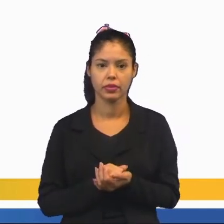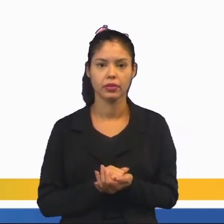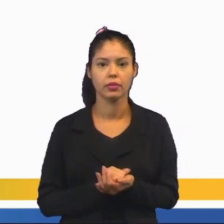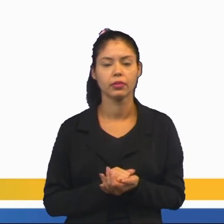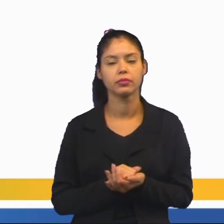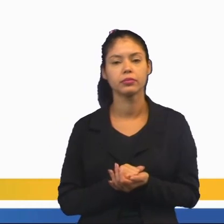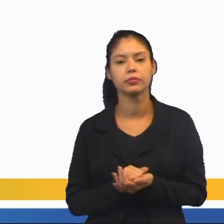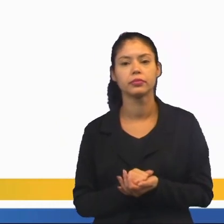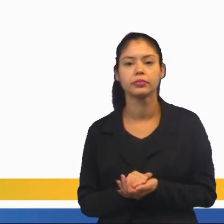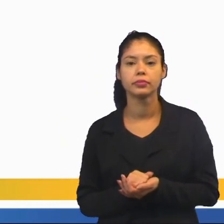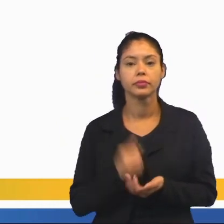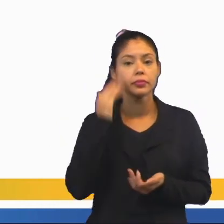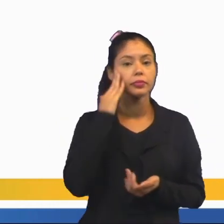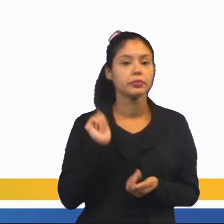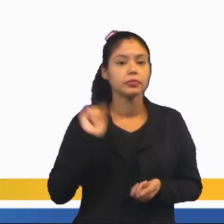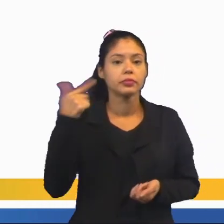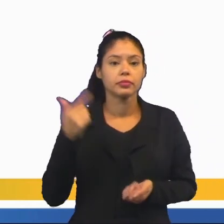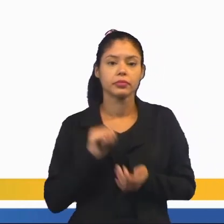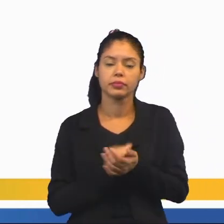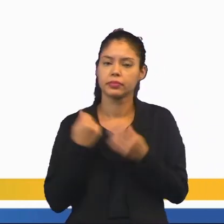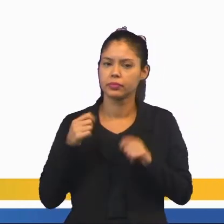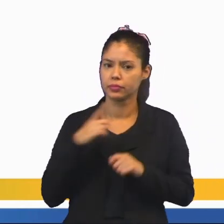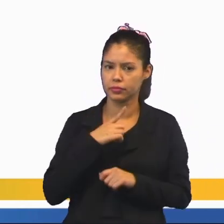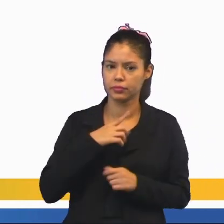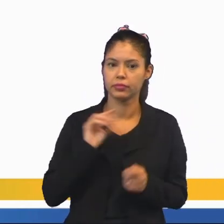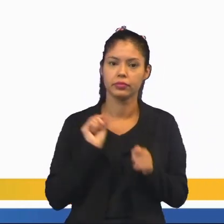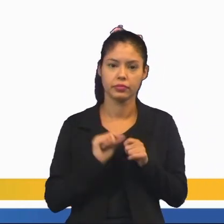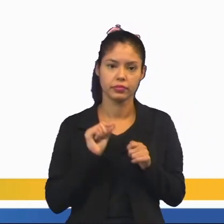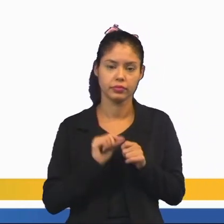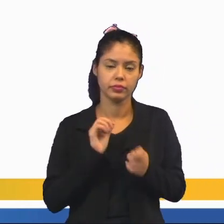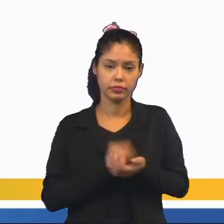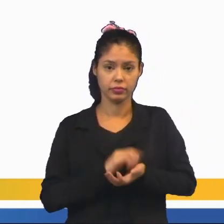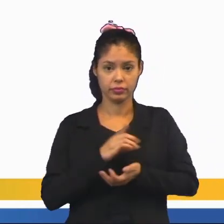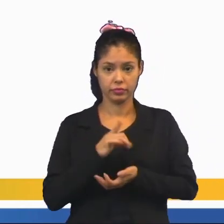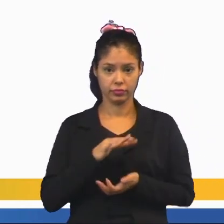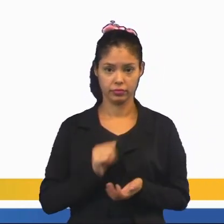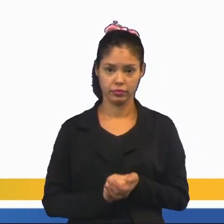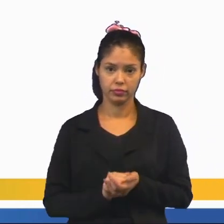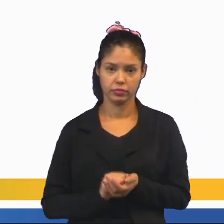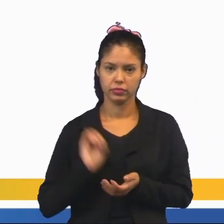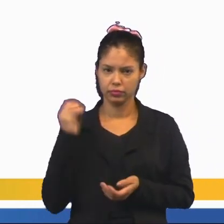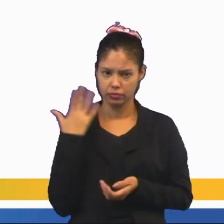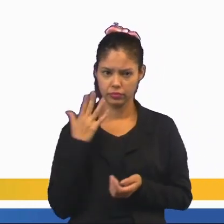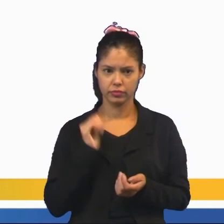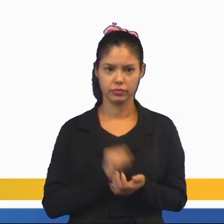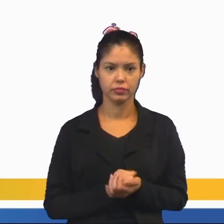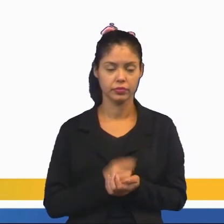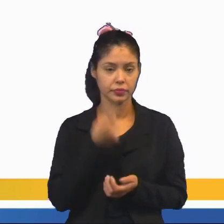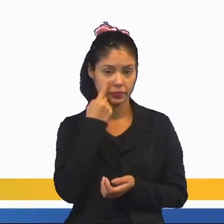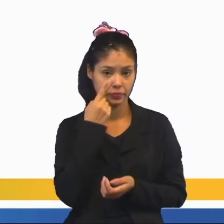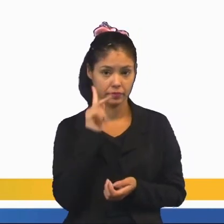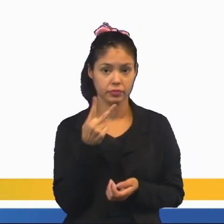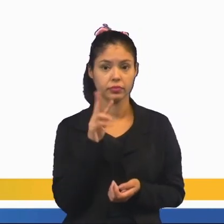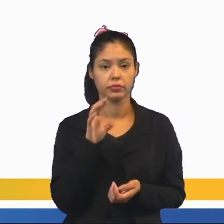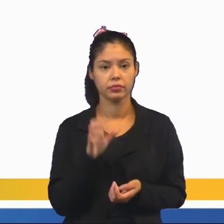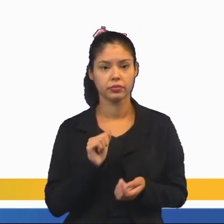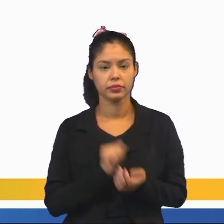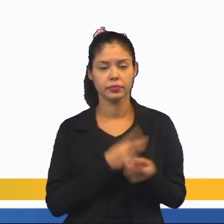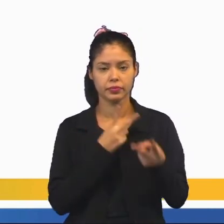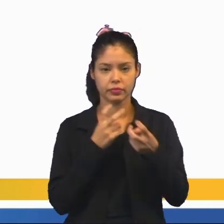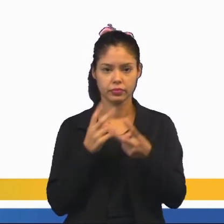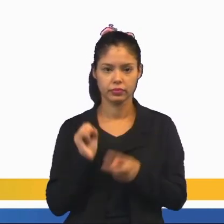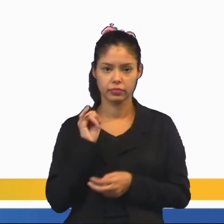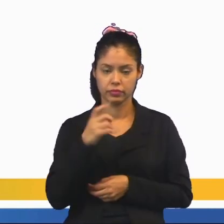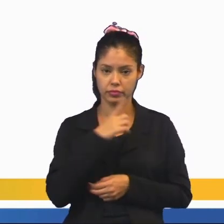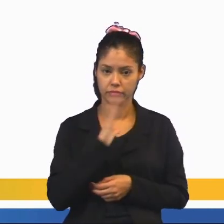fazer esse exame. Para saber se há necessidade de realizar exames que detectem as hepatites,